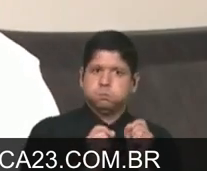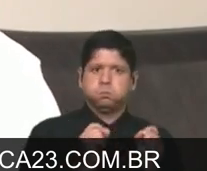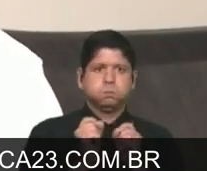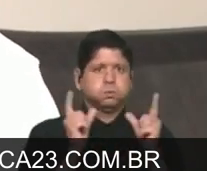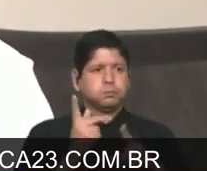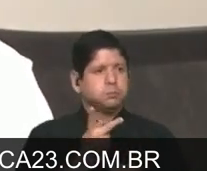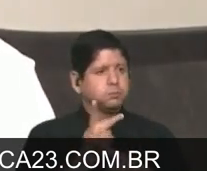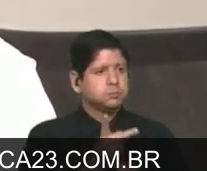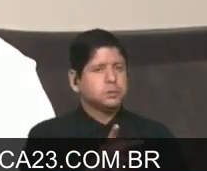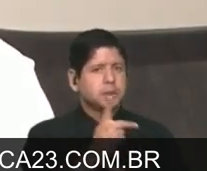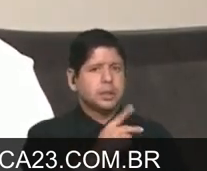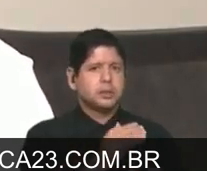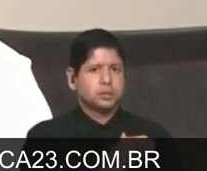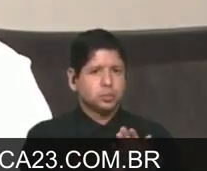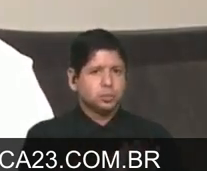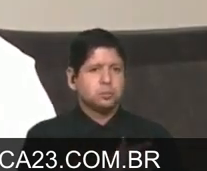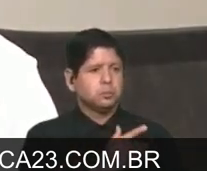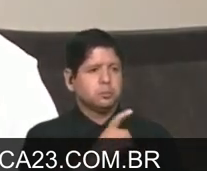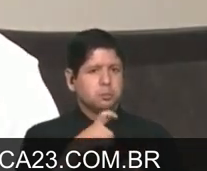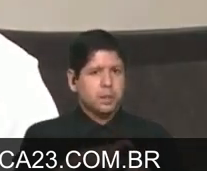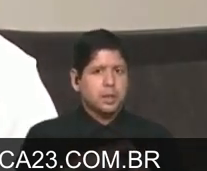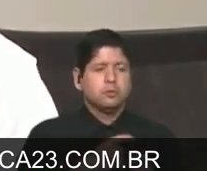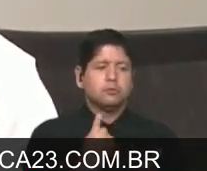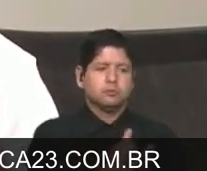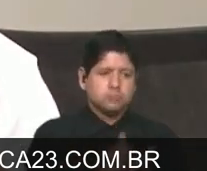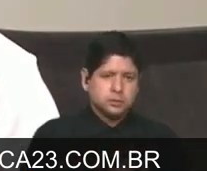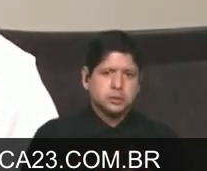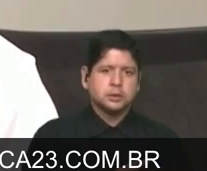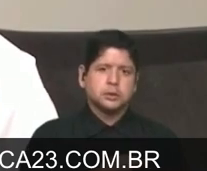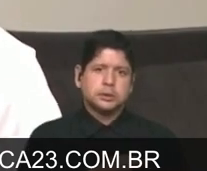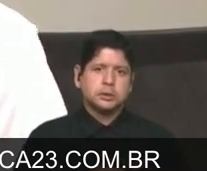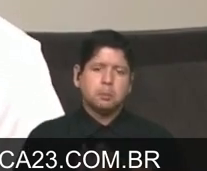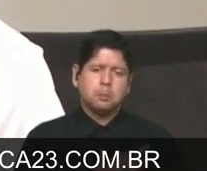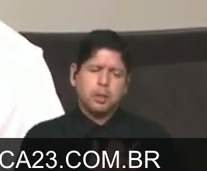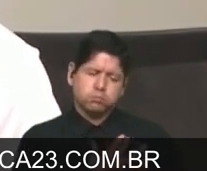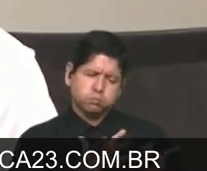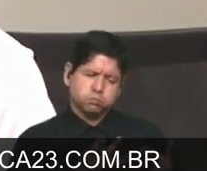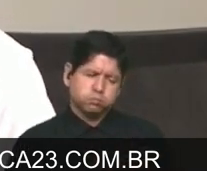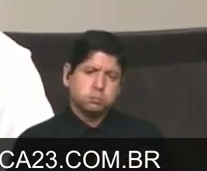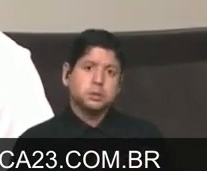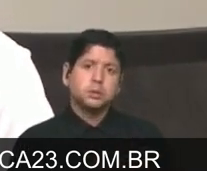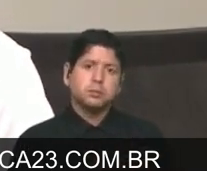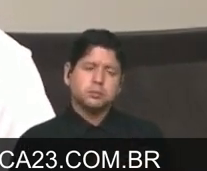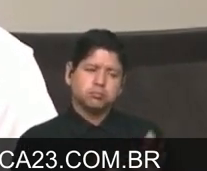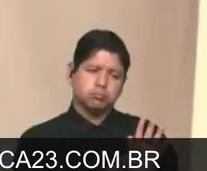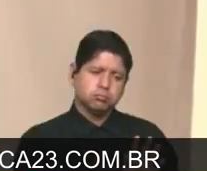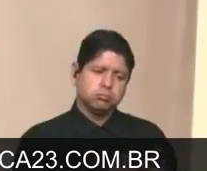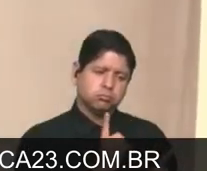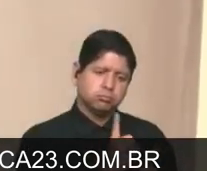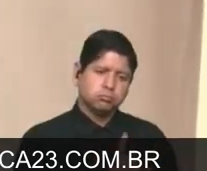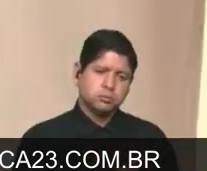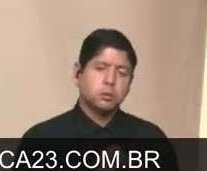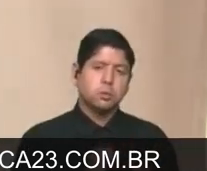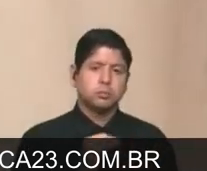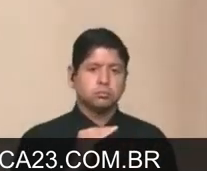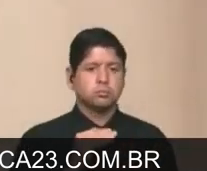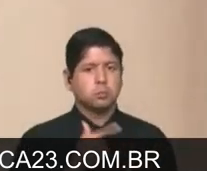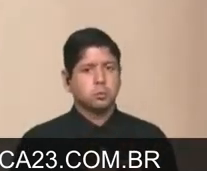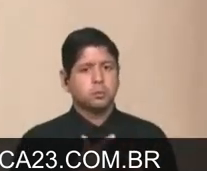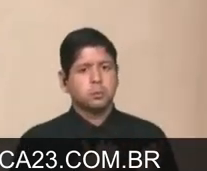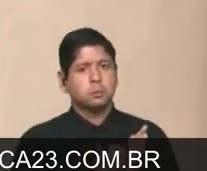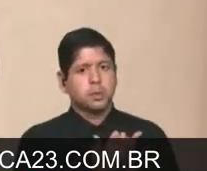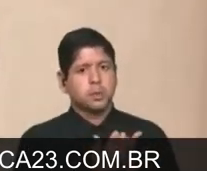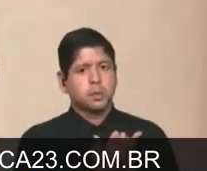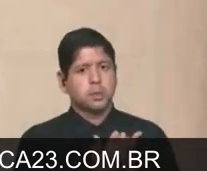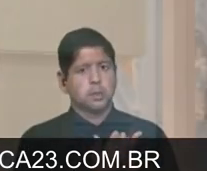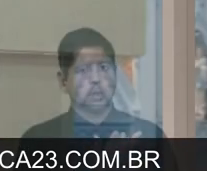buscar assistência, buscar o médico para fazer um exame mais minucioso e tentar identificar um eventual problema ainda no seu